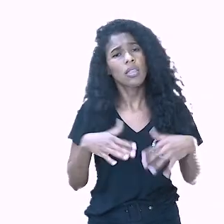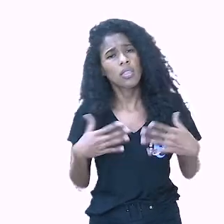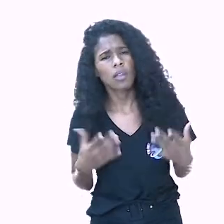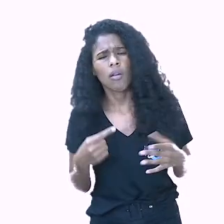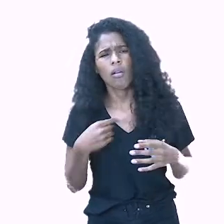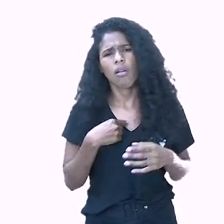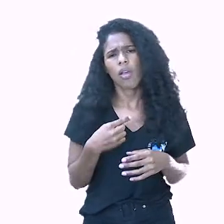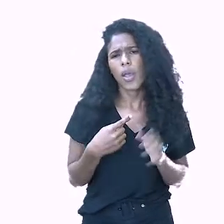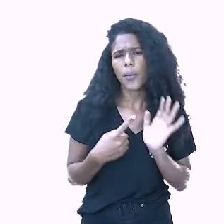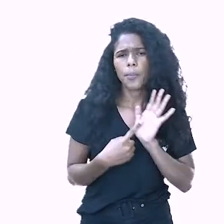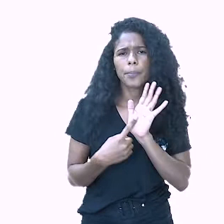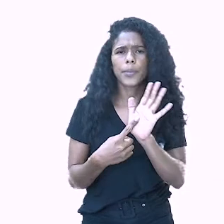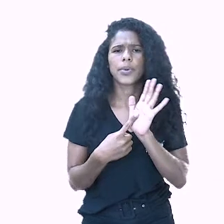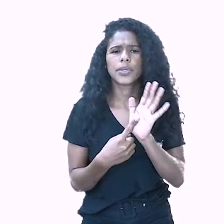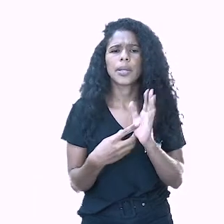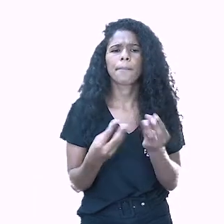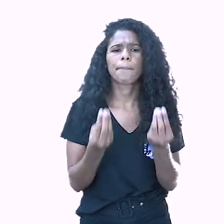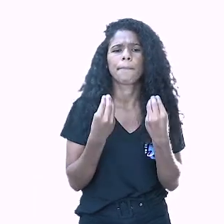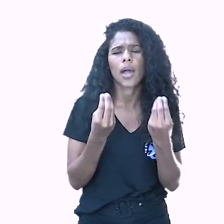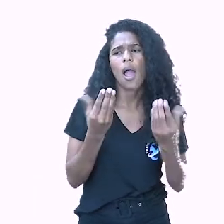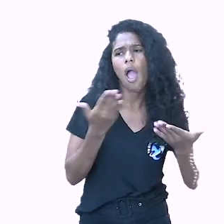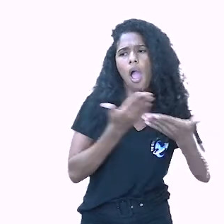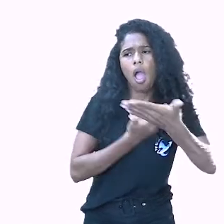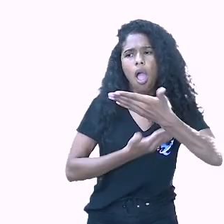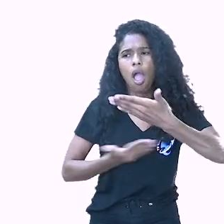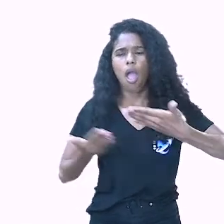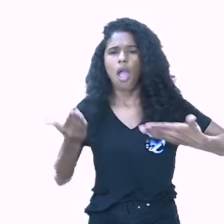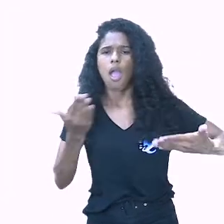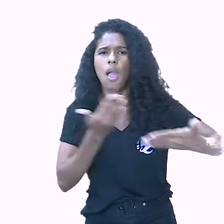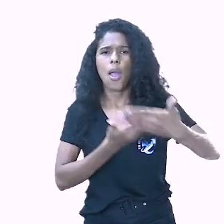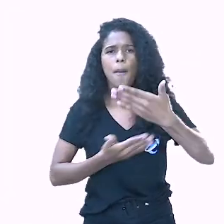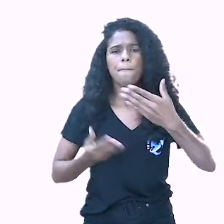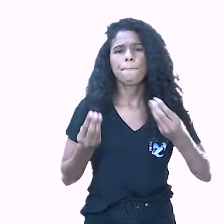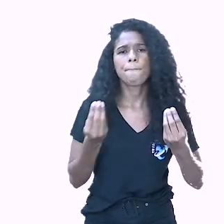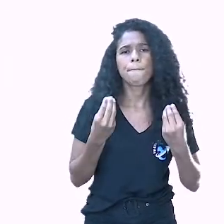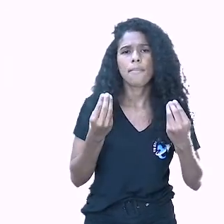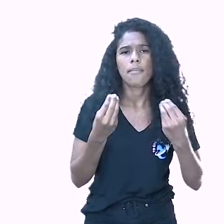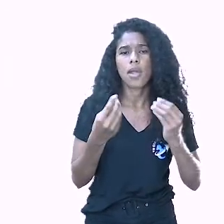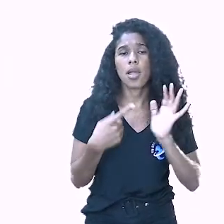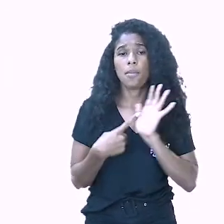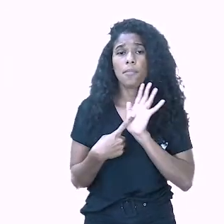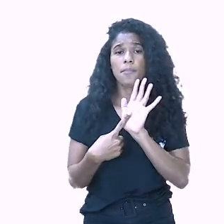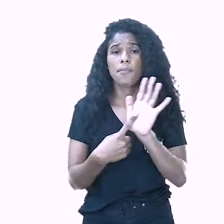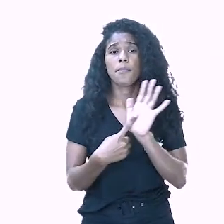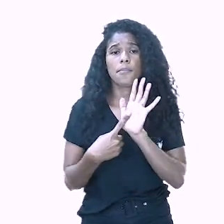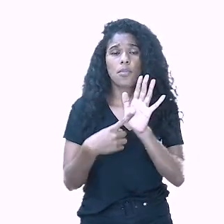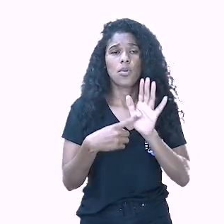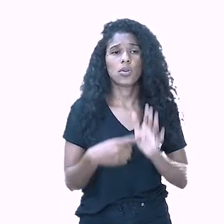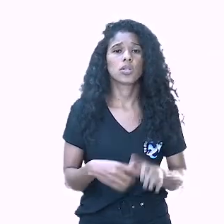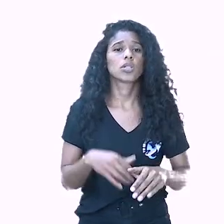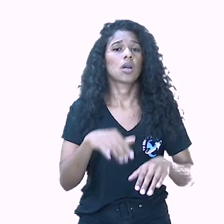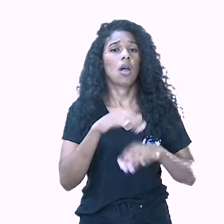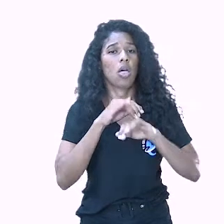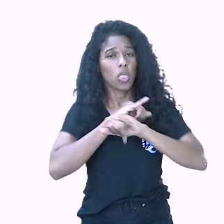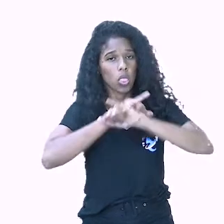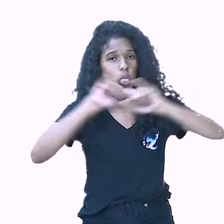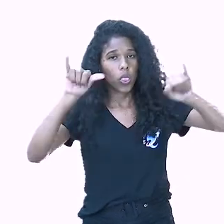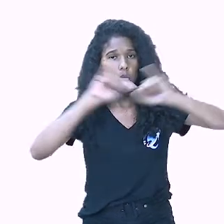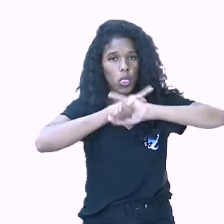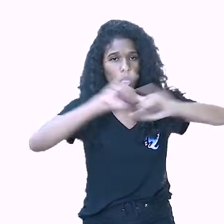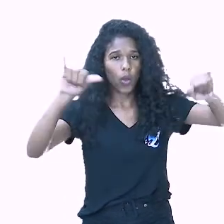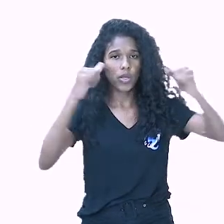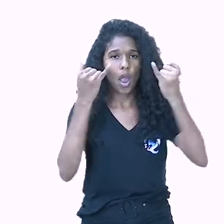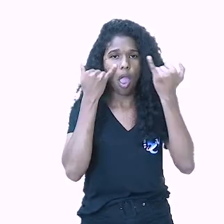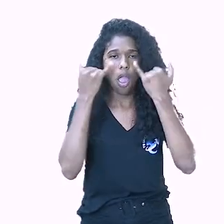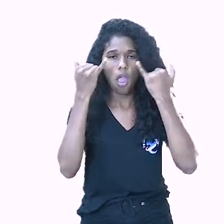Que ela caminha lado a lado na intenção de passar as notícias de forma emotiva e opinativa. E eu trouxe aqui